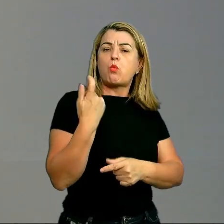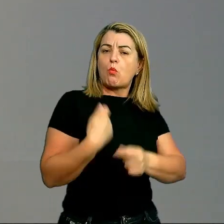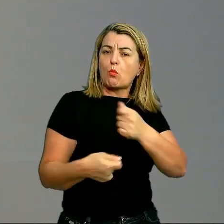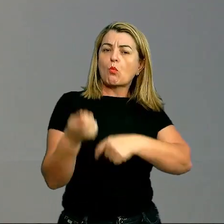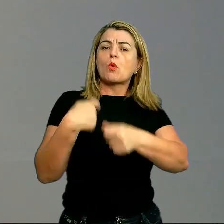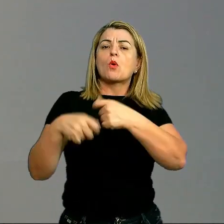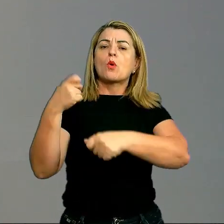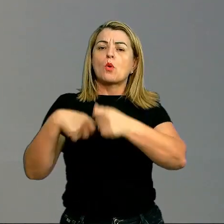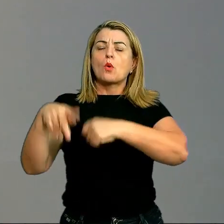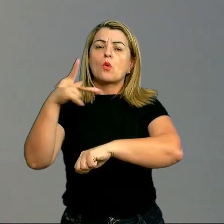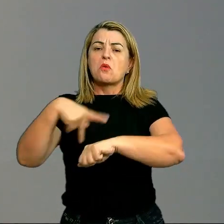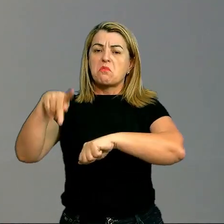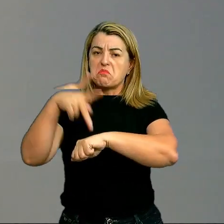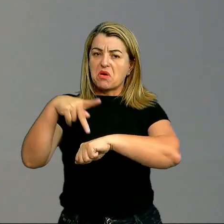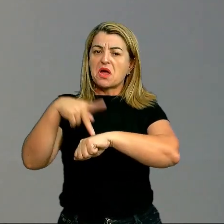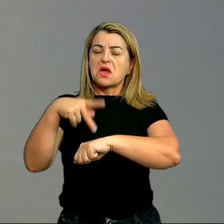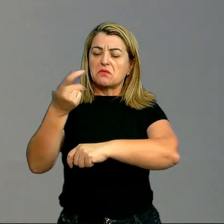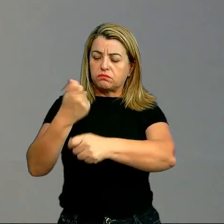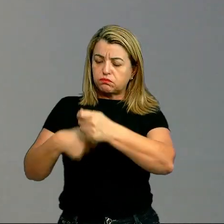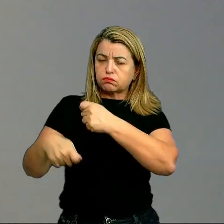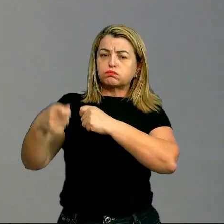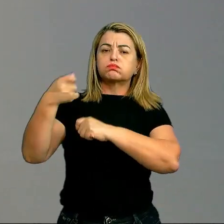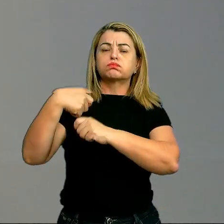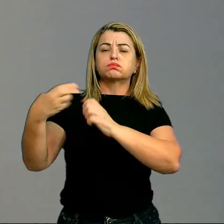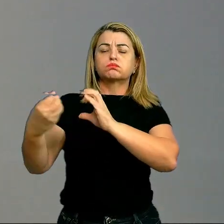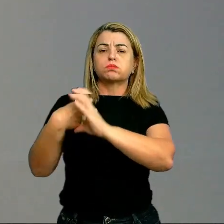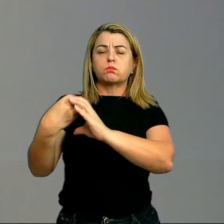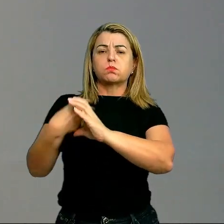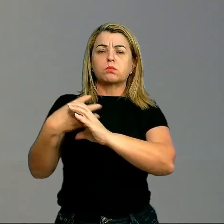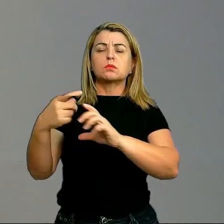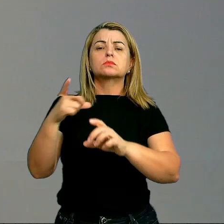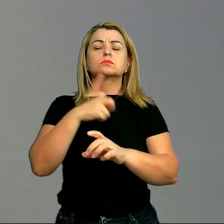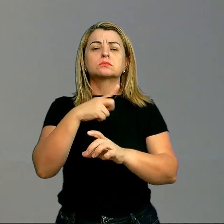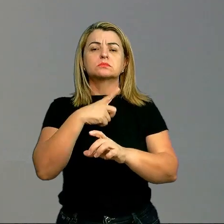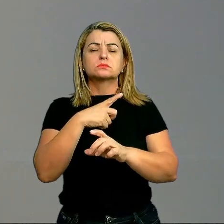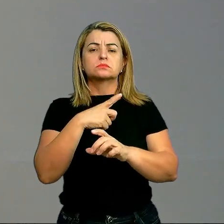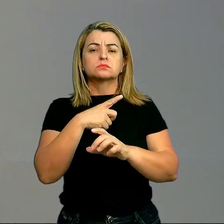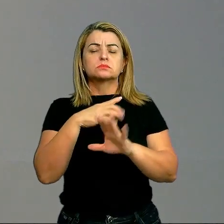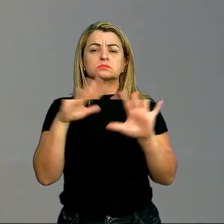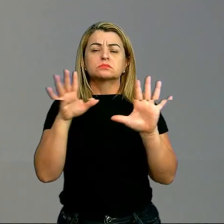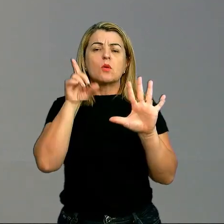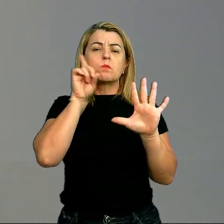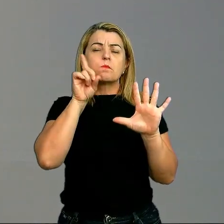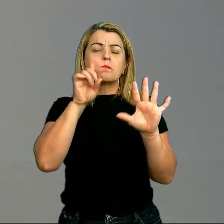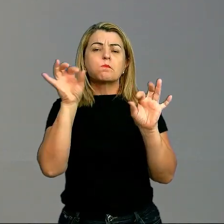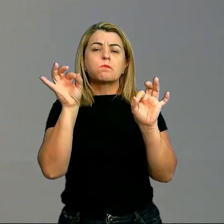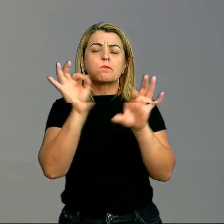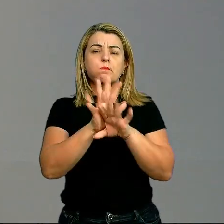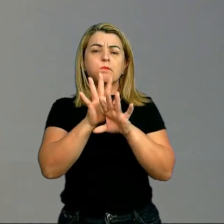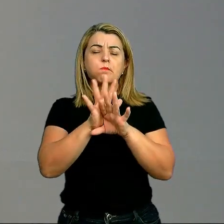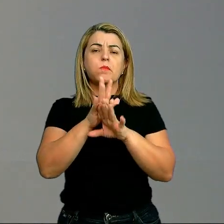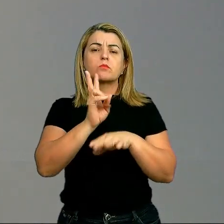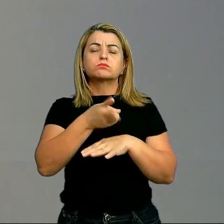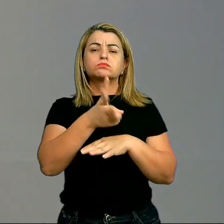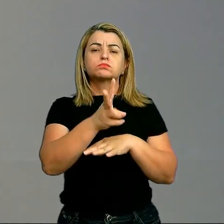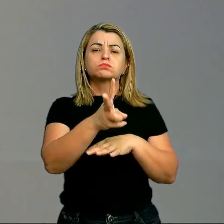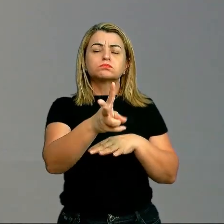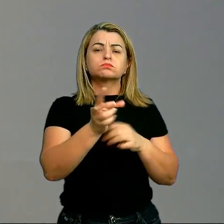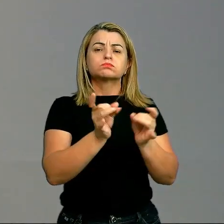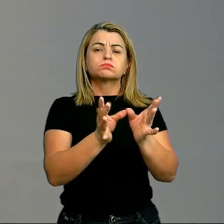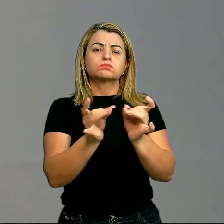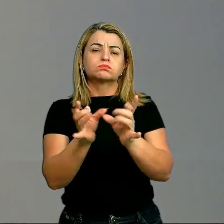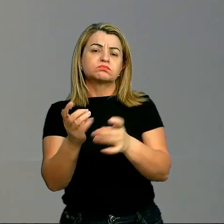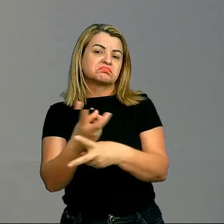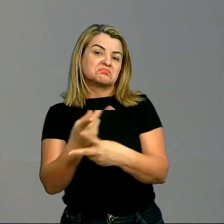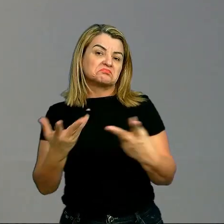a única nação que se beneficiou do conflito. E ao término desse conflito, os Estados Unidos achavam que iam continuar vendendo